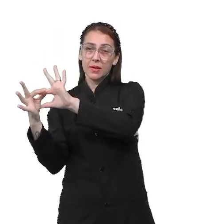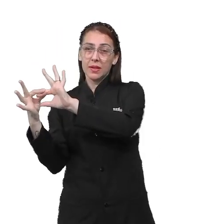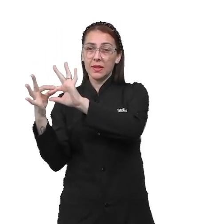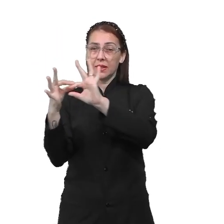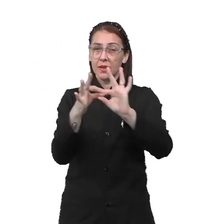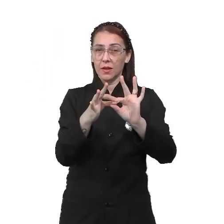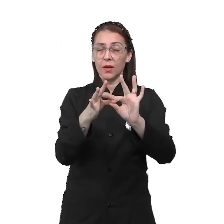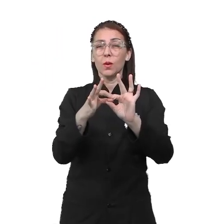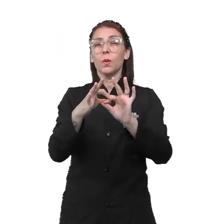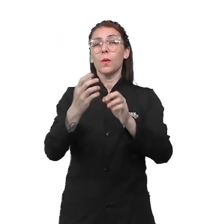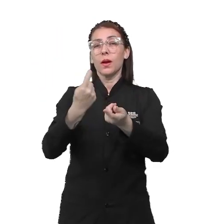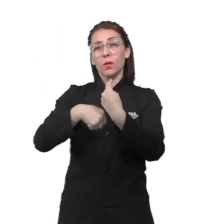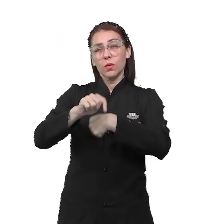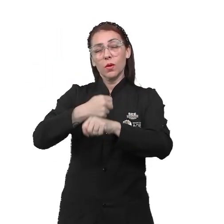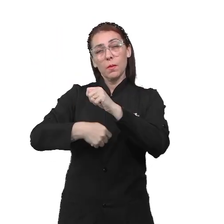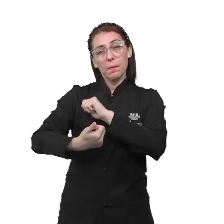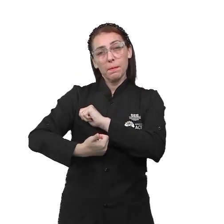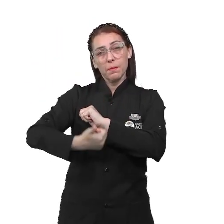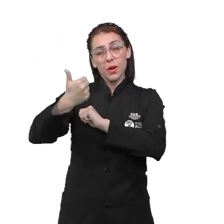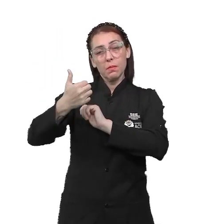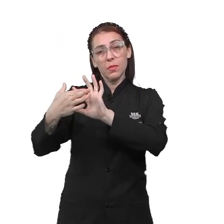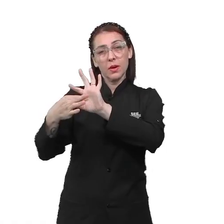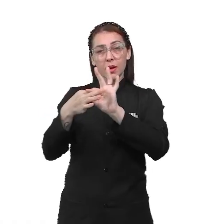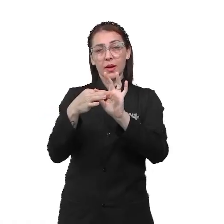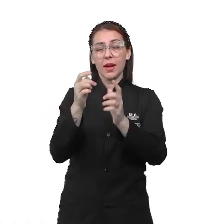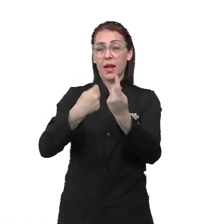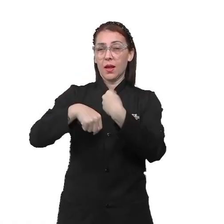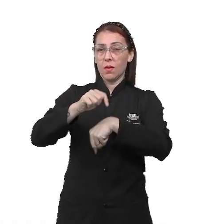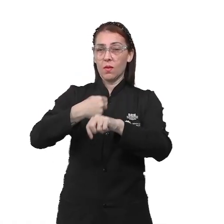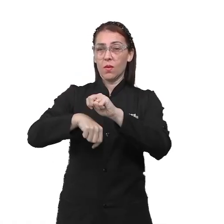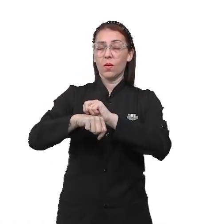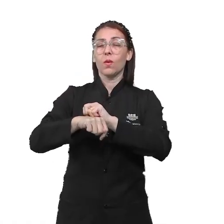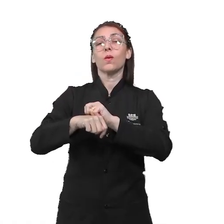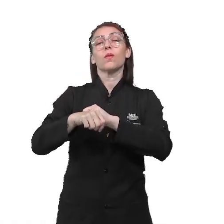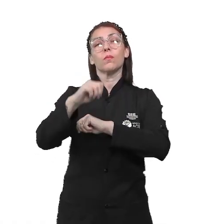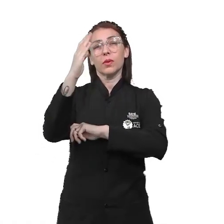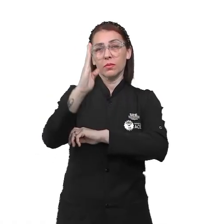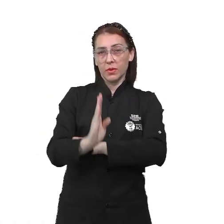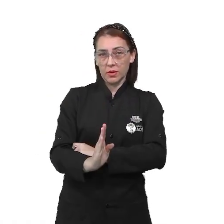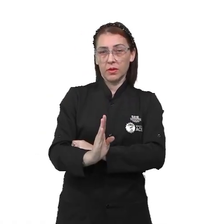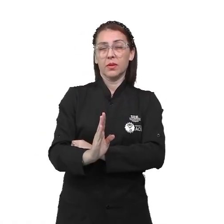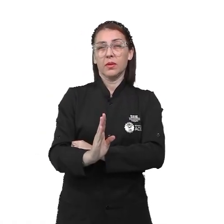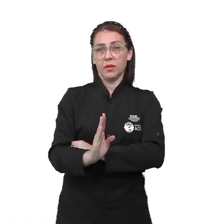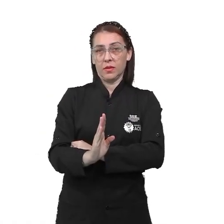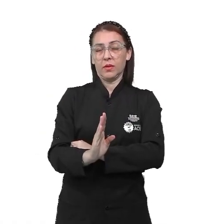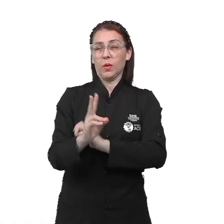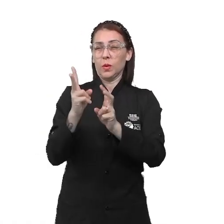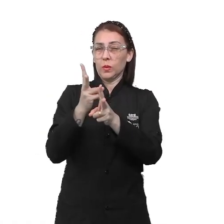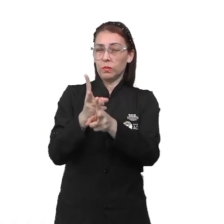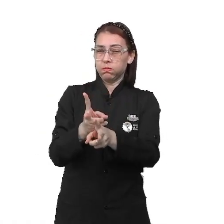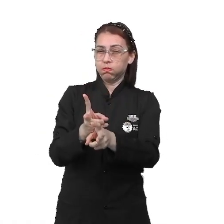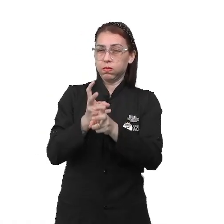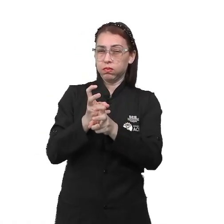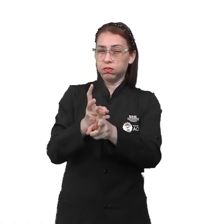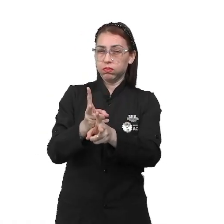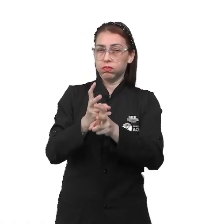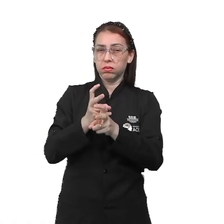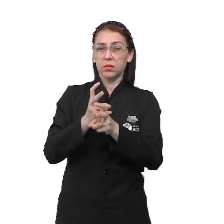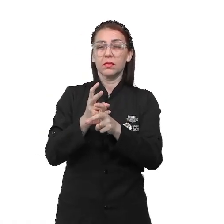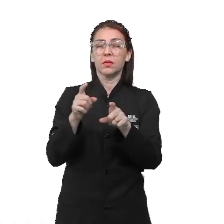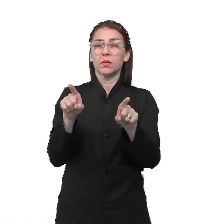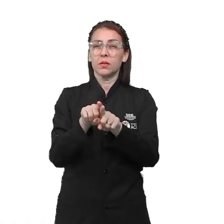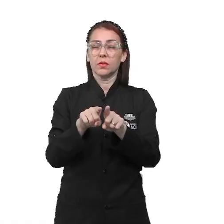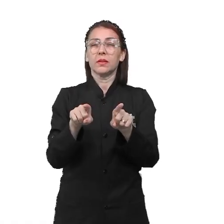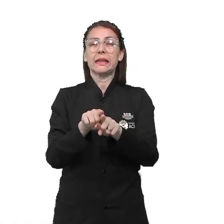econômico. Foi o primeiro ciclo da economia colonial brasileira. Sua exploração